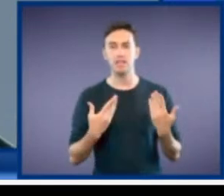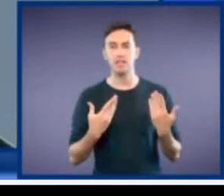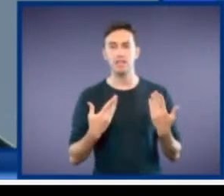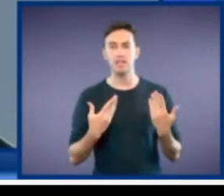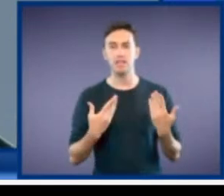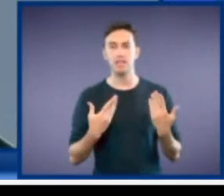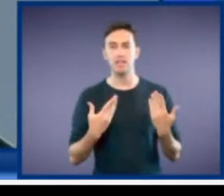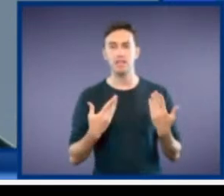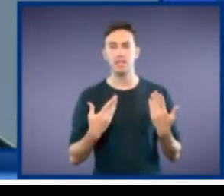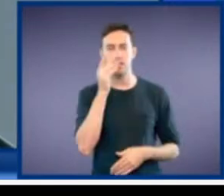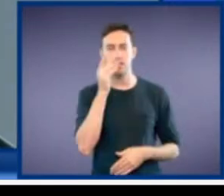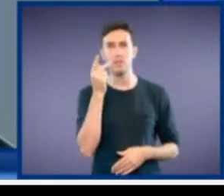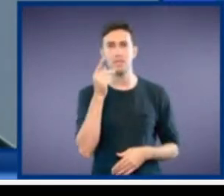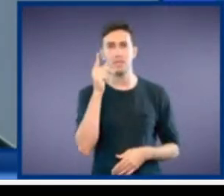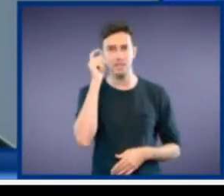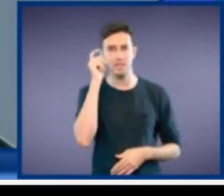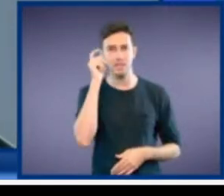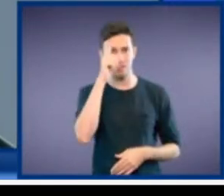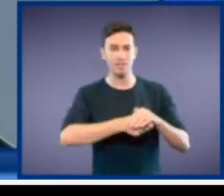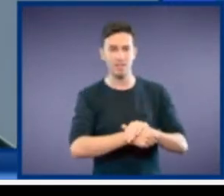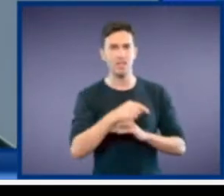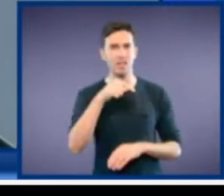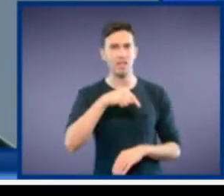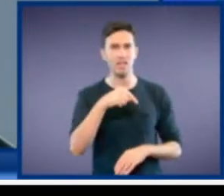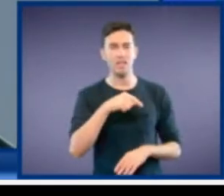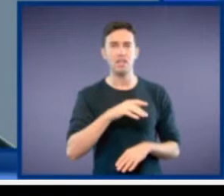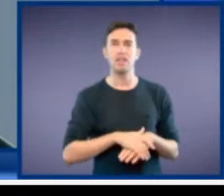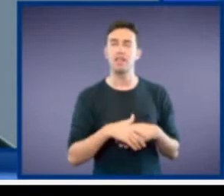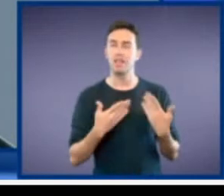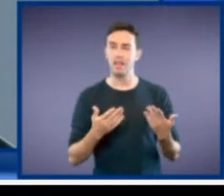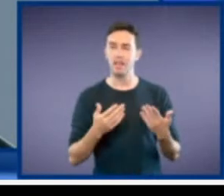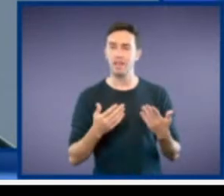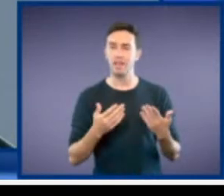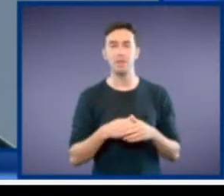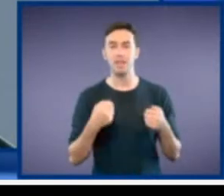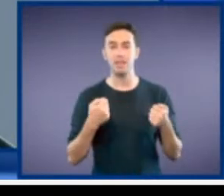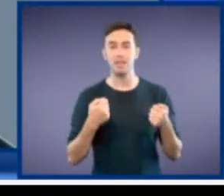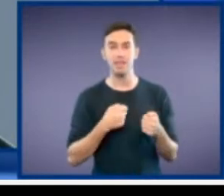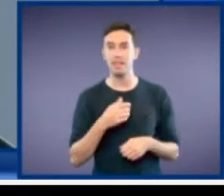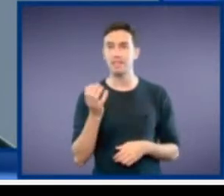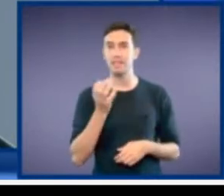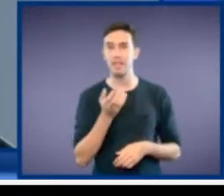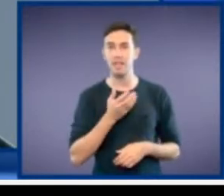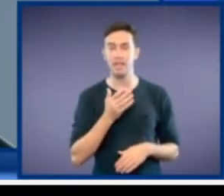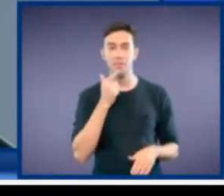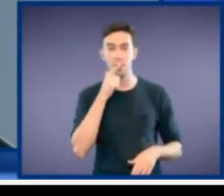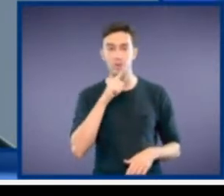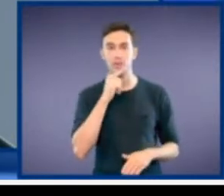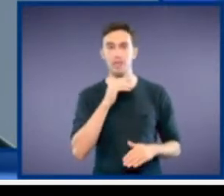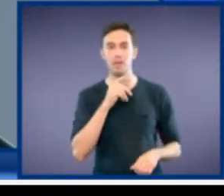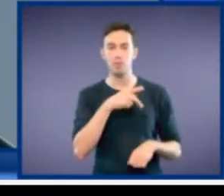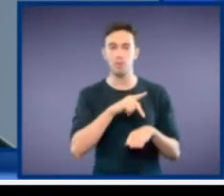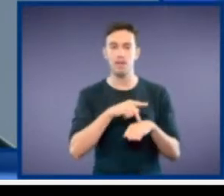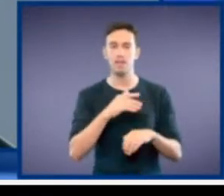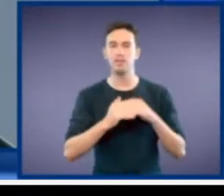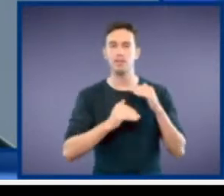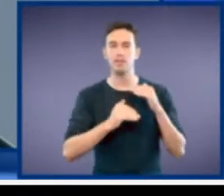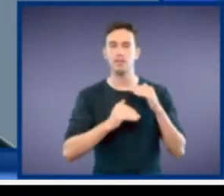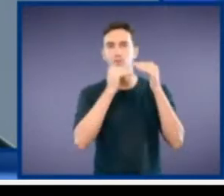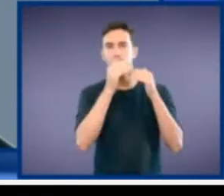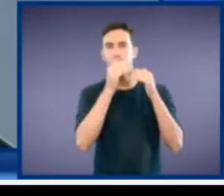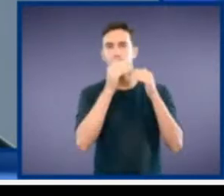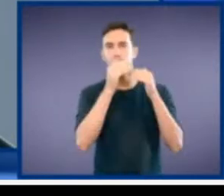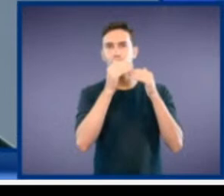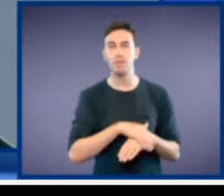nesse país, lidam com a burocracia. Destravar isso é importantíssimo para a gente fazer o país crescer de forma sustentável. É isso que temos